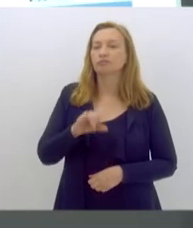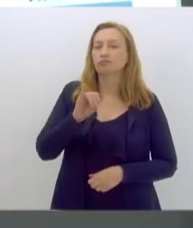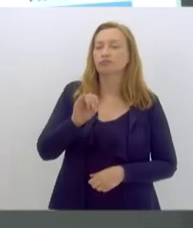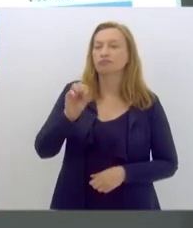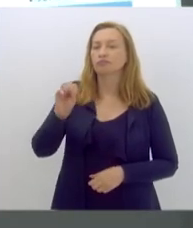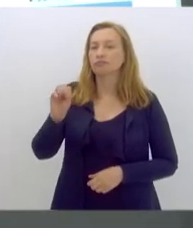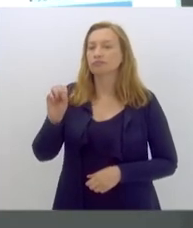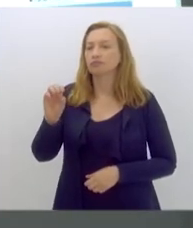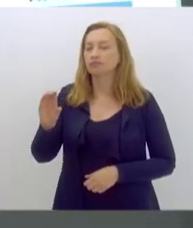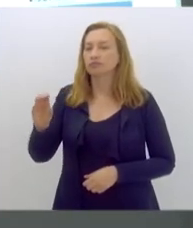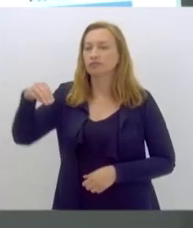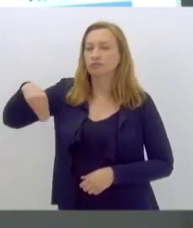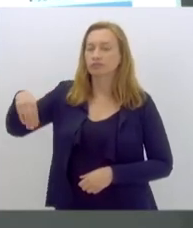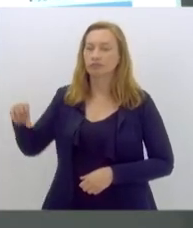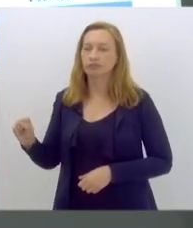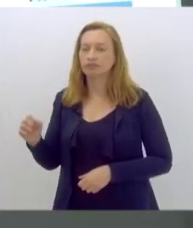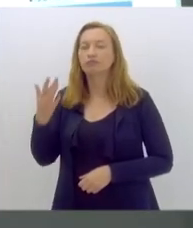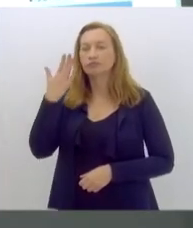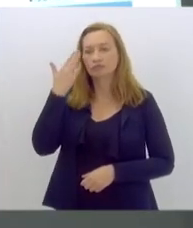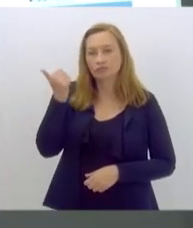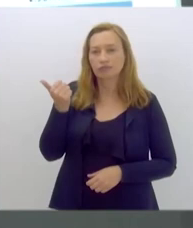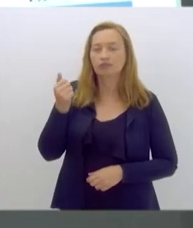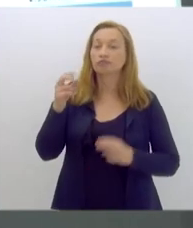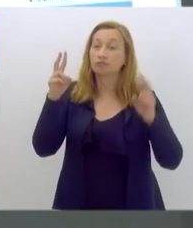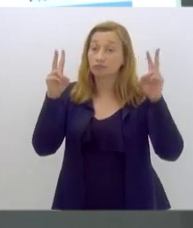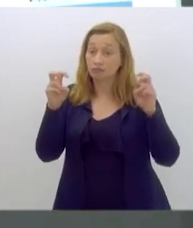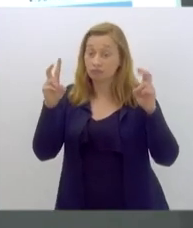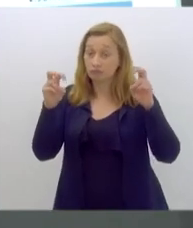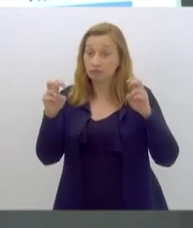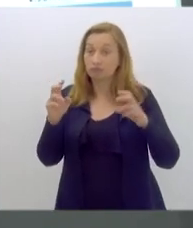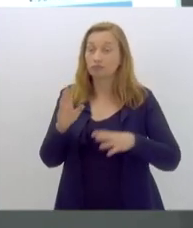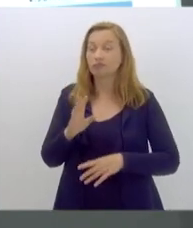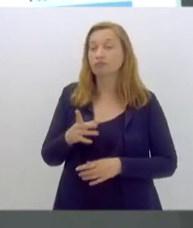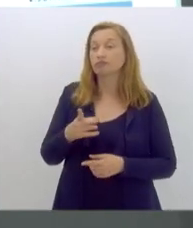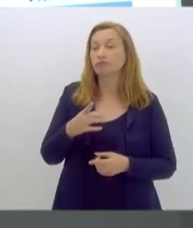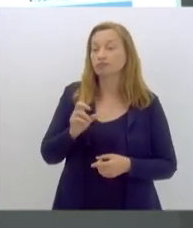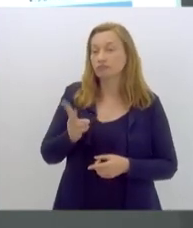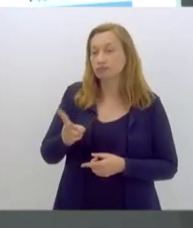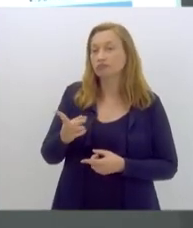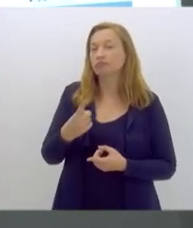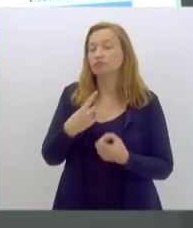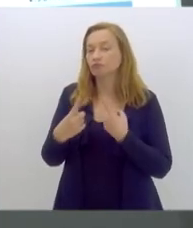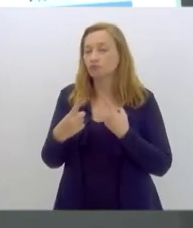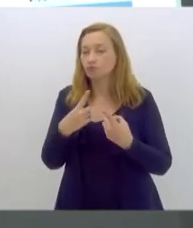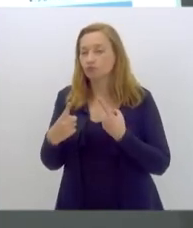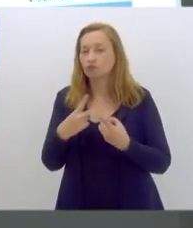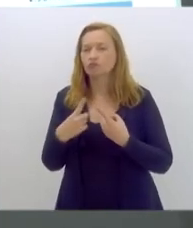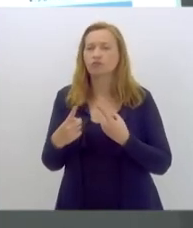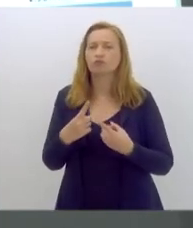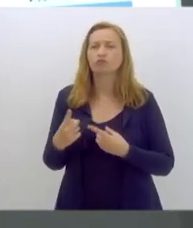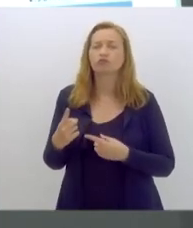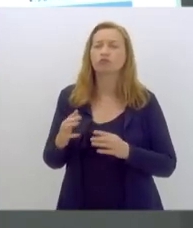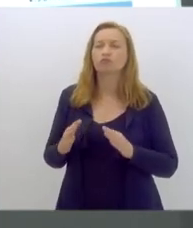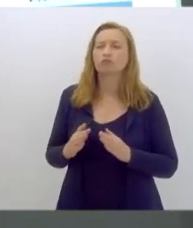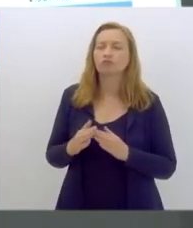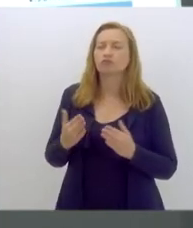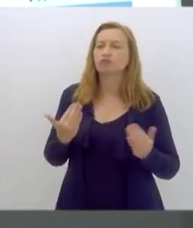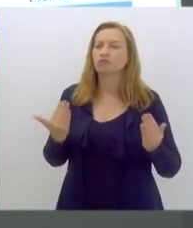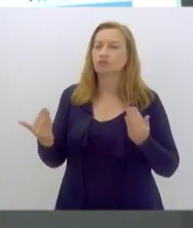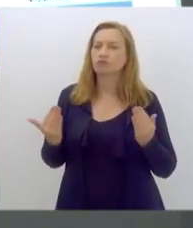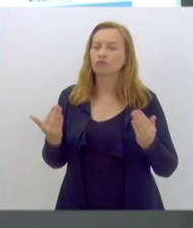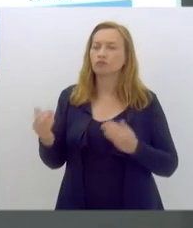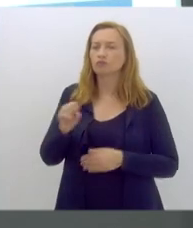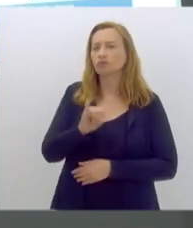ICMS em que eu sei que é um tema que que tá sempre muito muito discutido quando a gente faz uma comparação